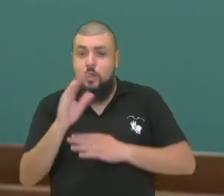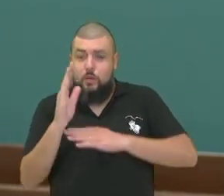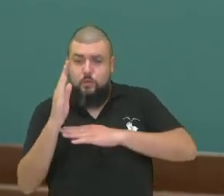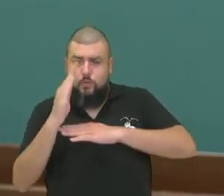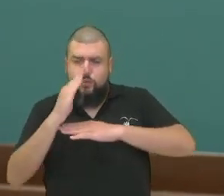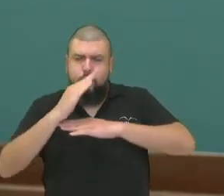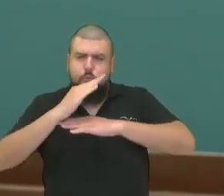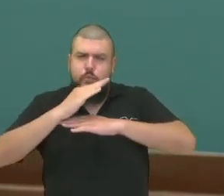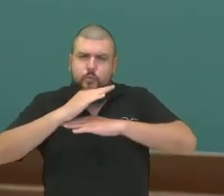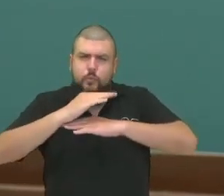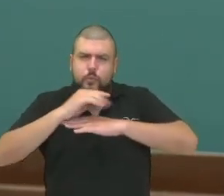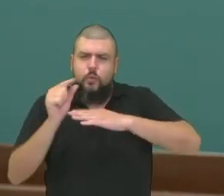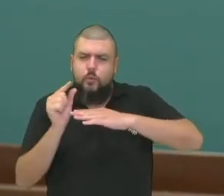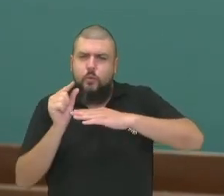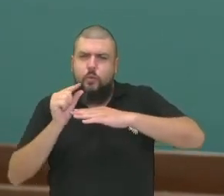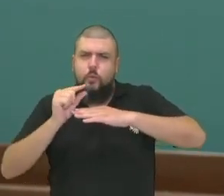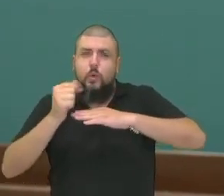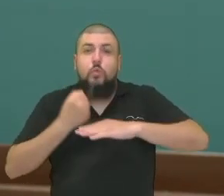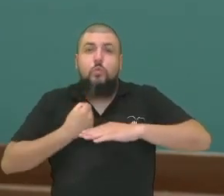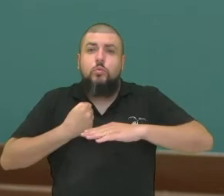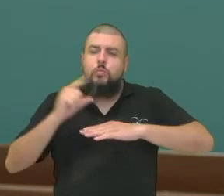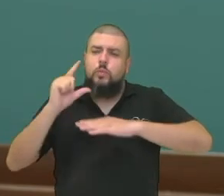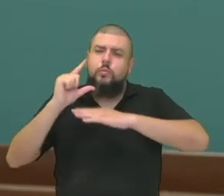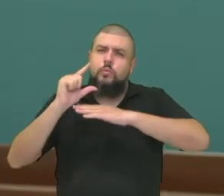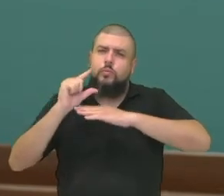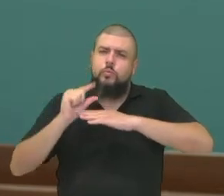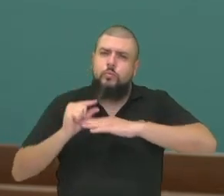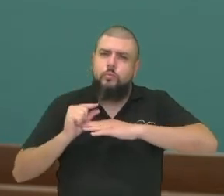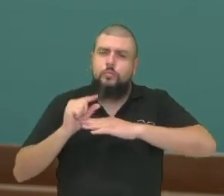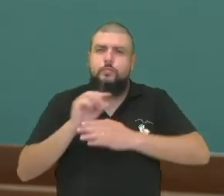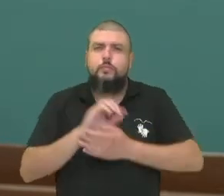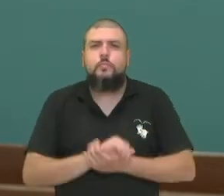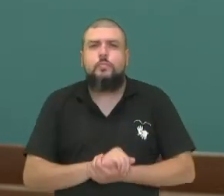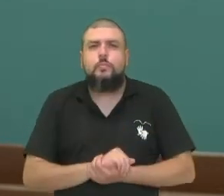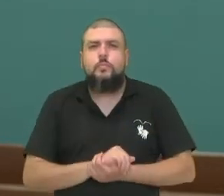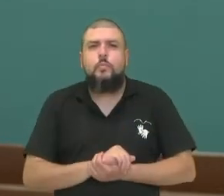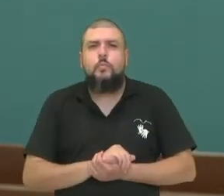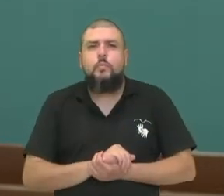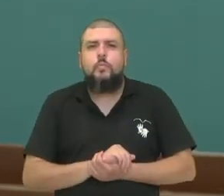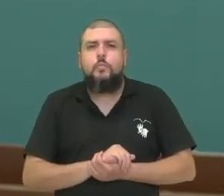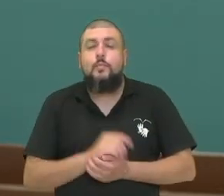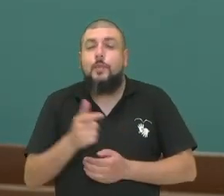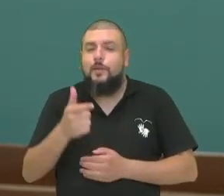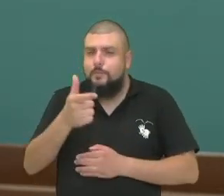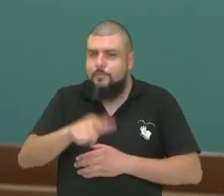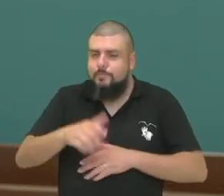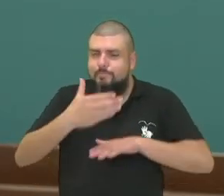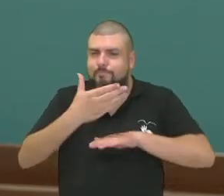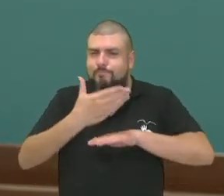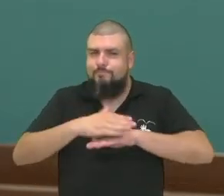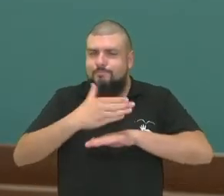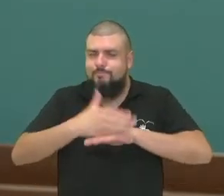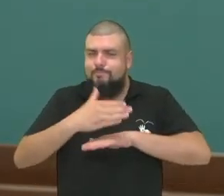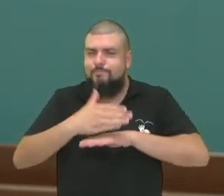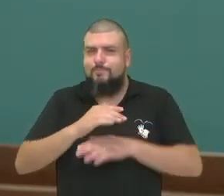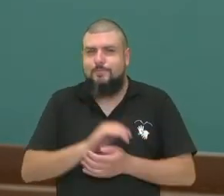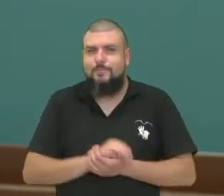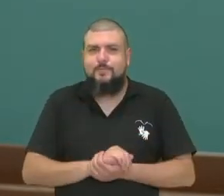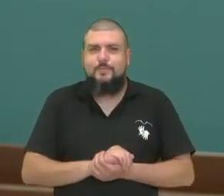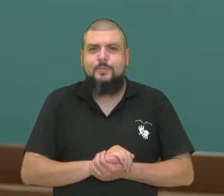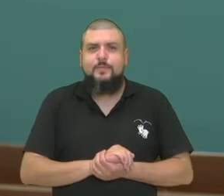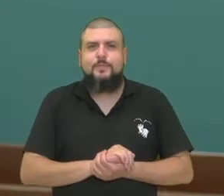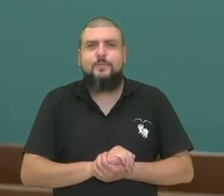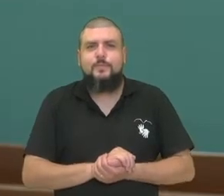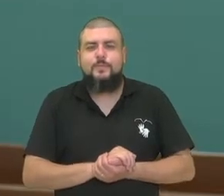ser menor nós vai ser o número também tá bom então tá joia E que tal a gente praticar mais um pouquinho vamos lá olha lá